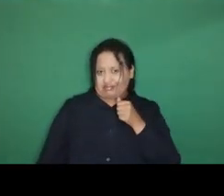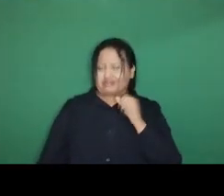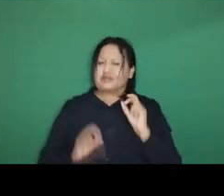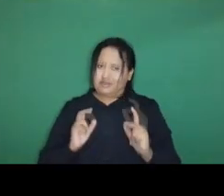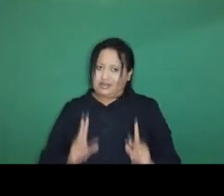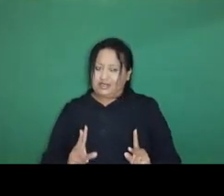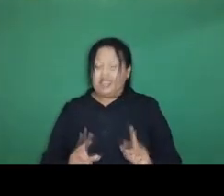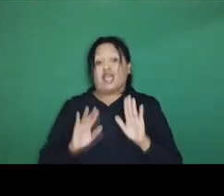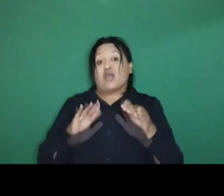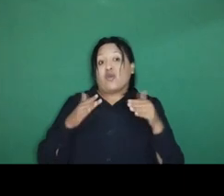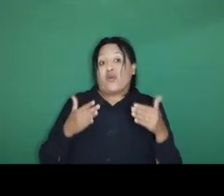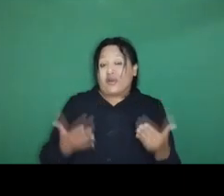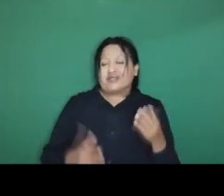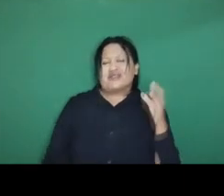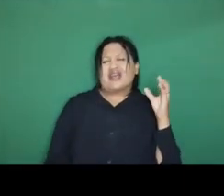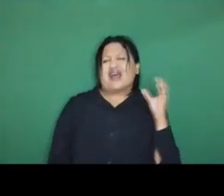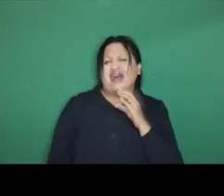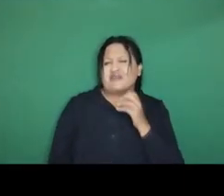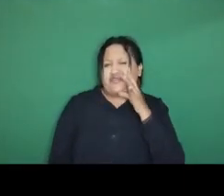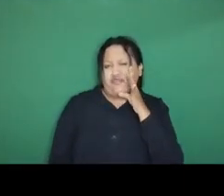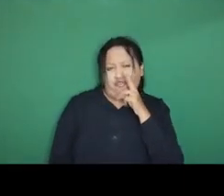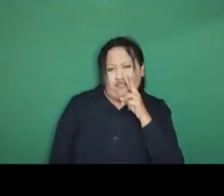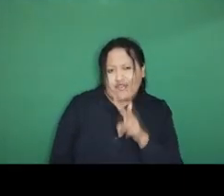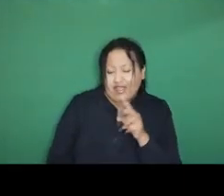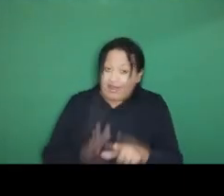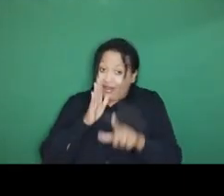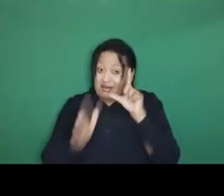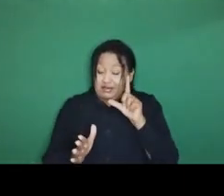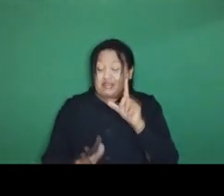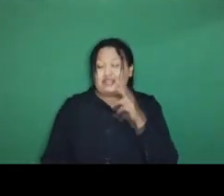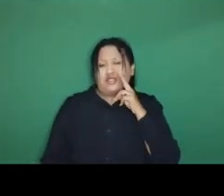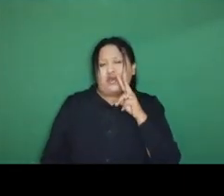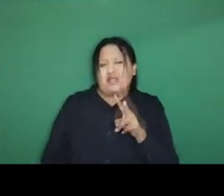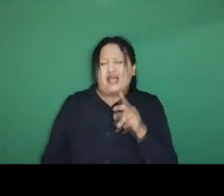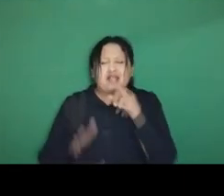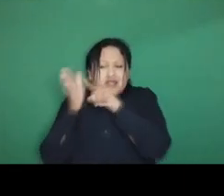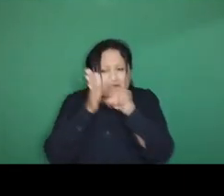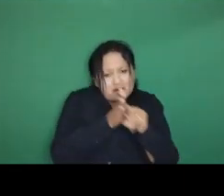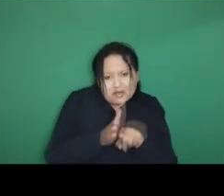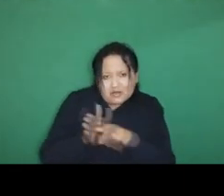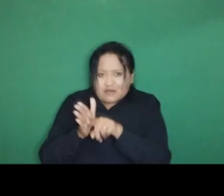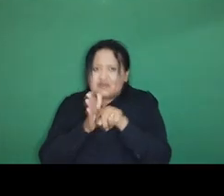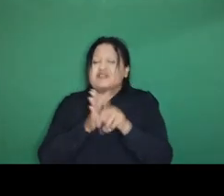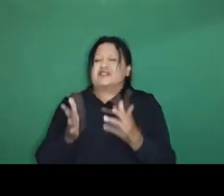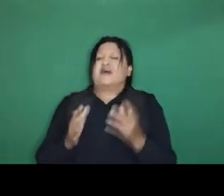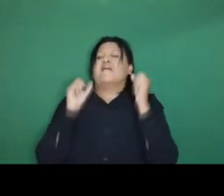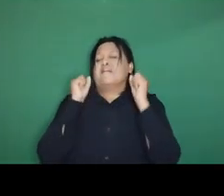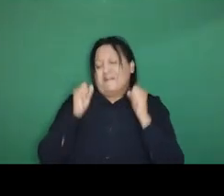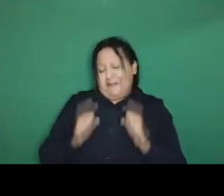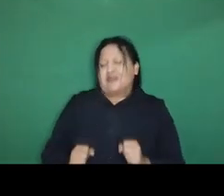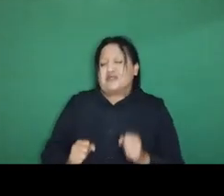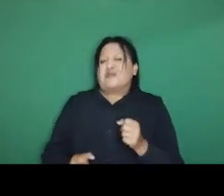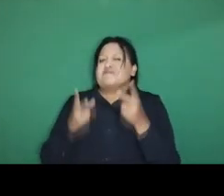mulheres tá então quando a gente rapidamente Olha antes de olhar as alternativas observar as alternativas já é possível